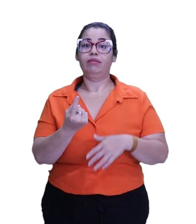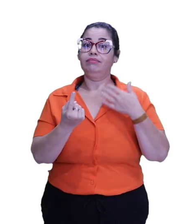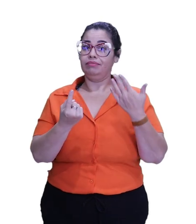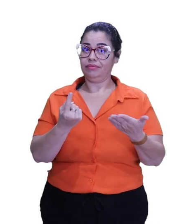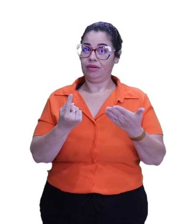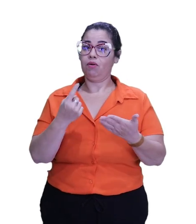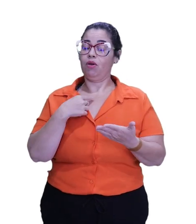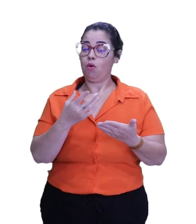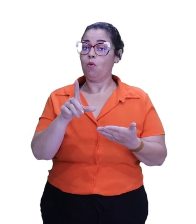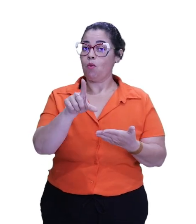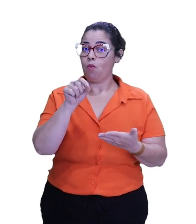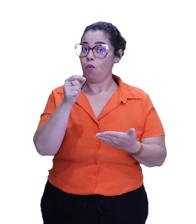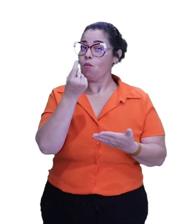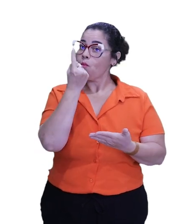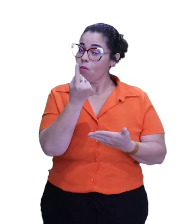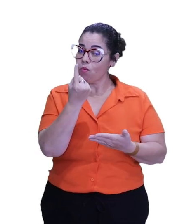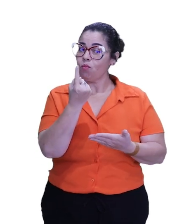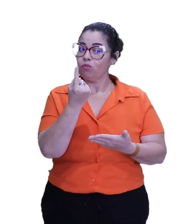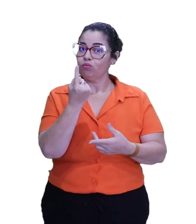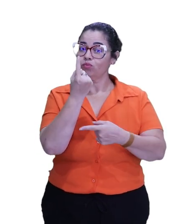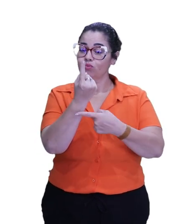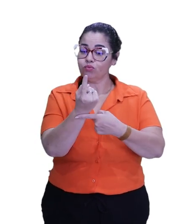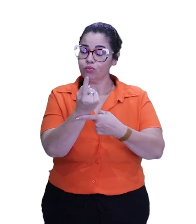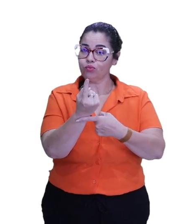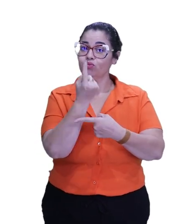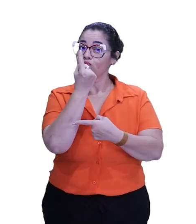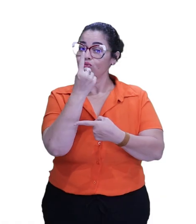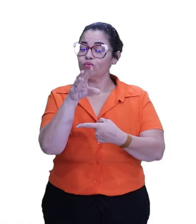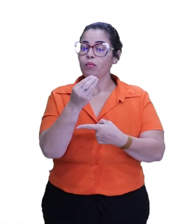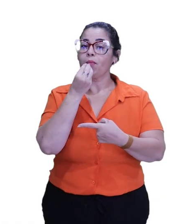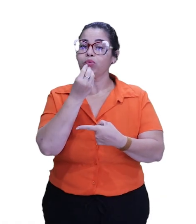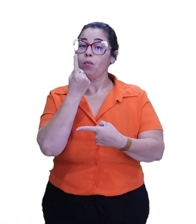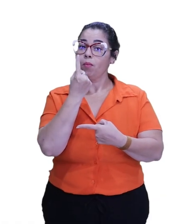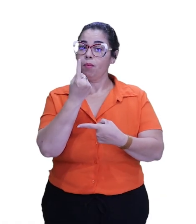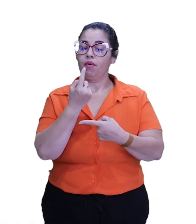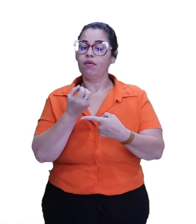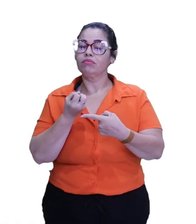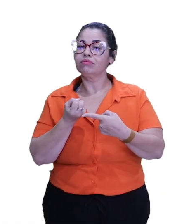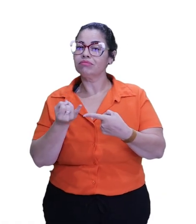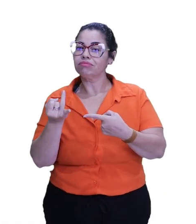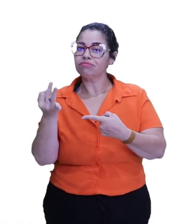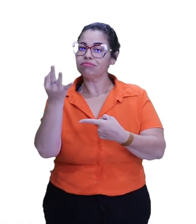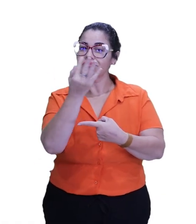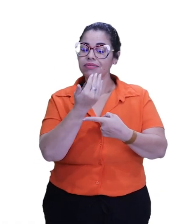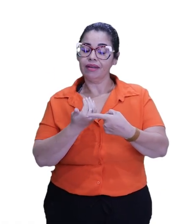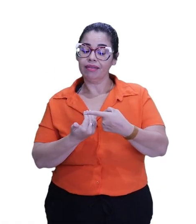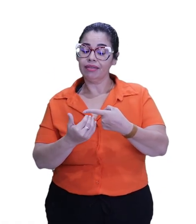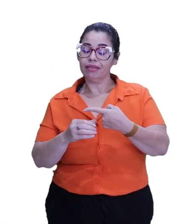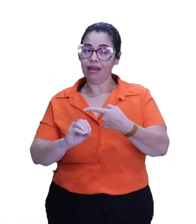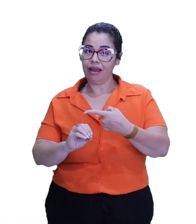Então, eu comi o equivalente a 1/10 da pizza. Esta é a